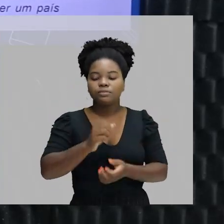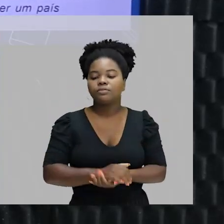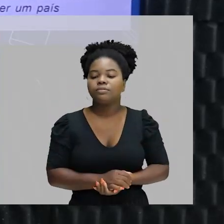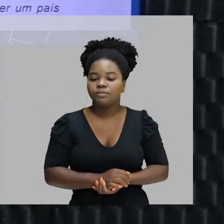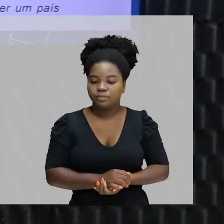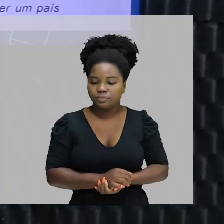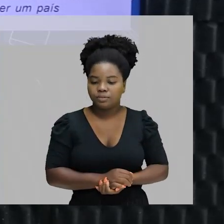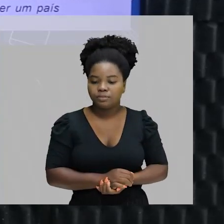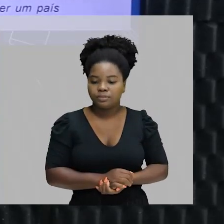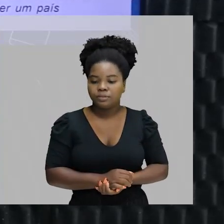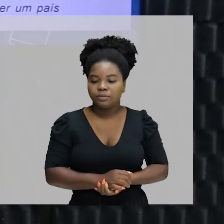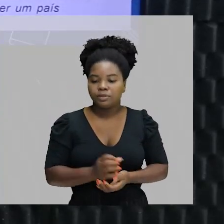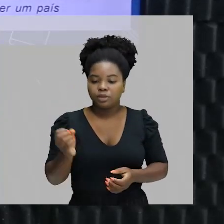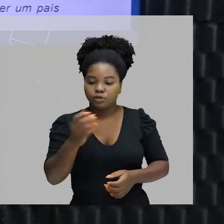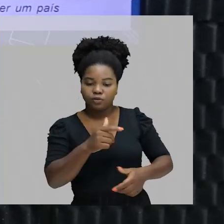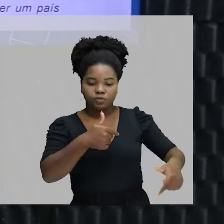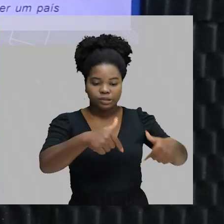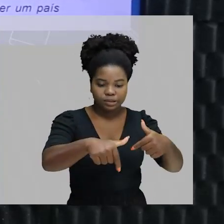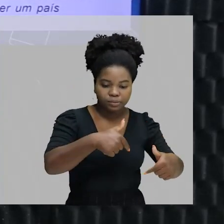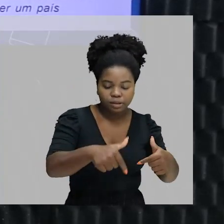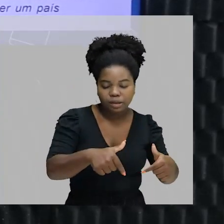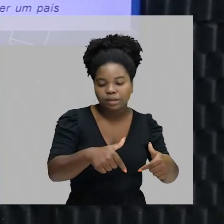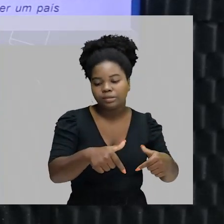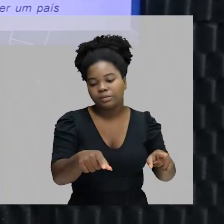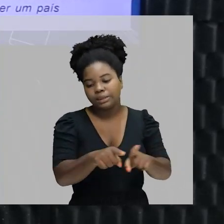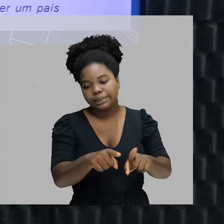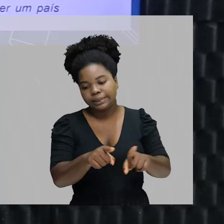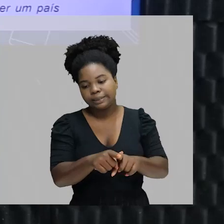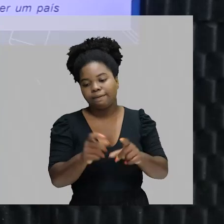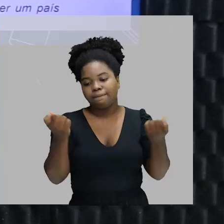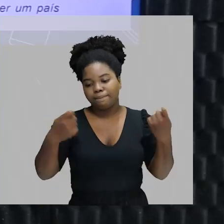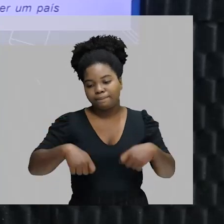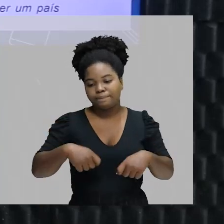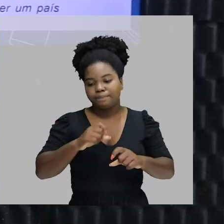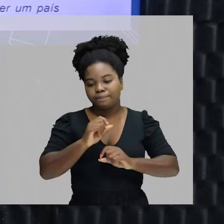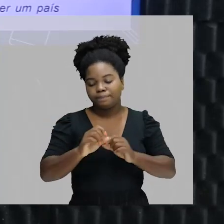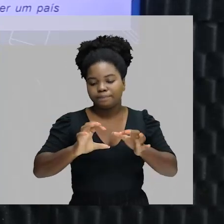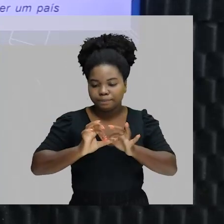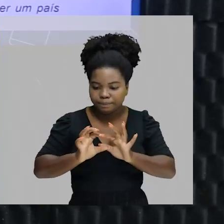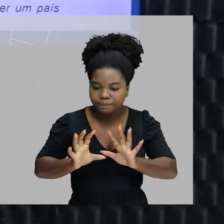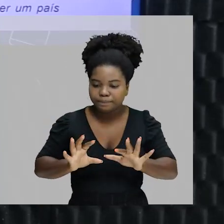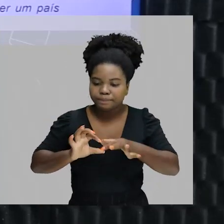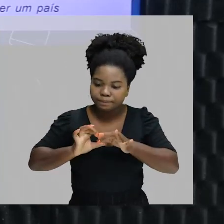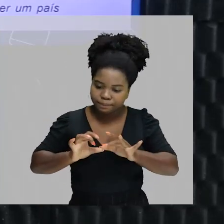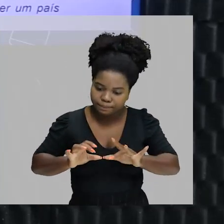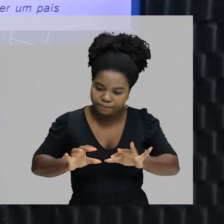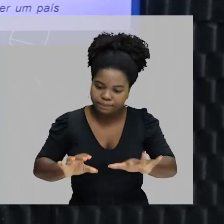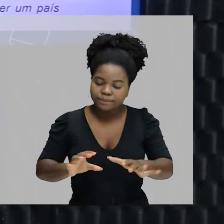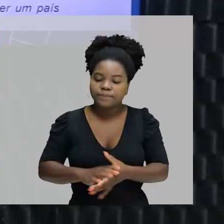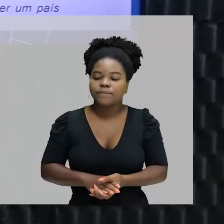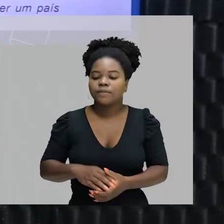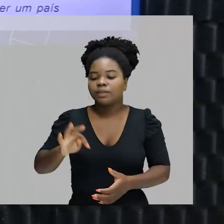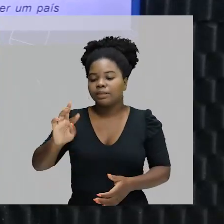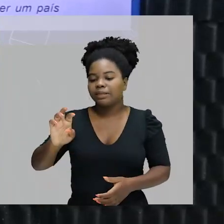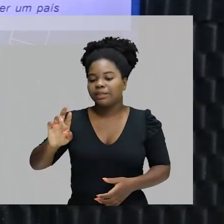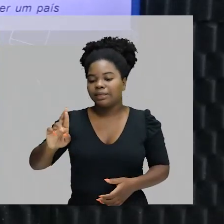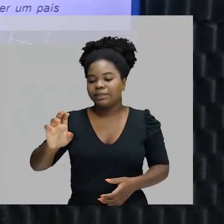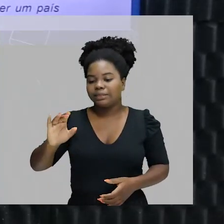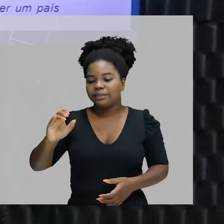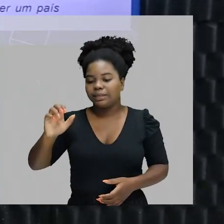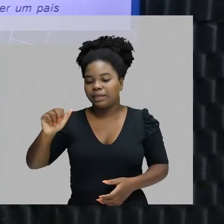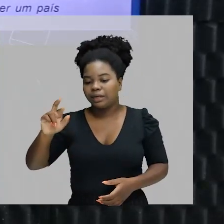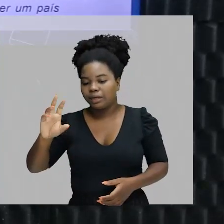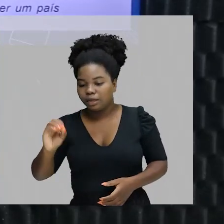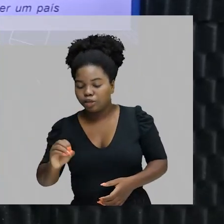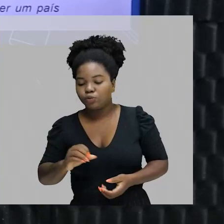gerar novos postos de trabalho, né? Isso vai gerar também possibilidade da expansão do setor terciário, por consequência, com